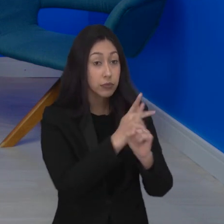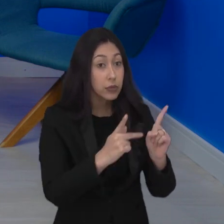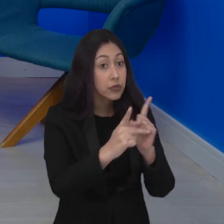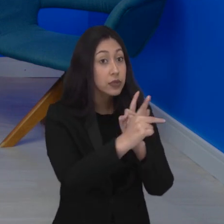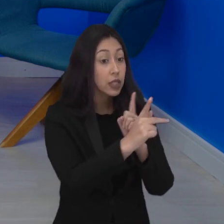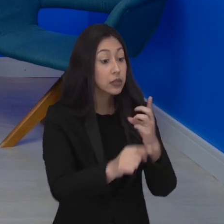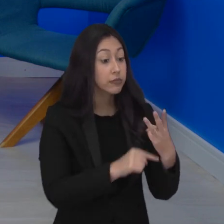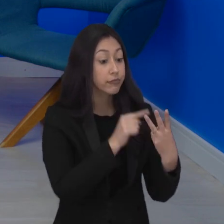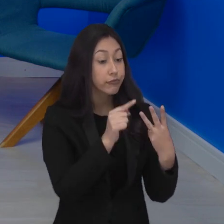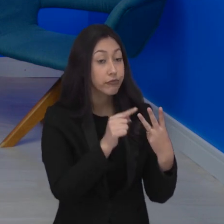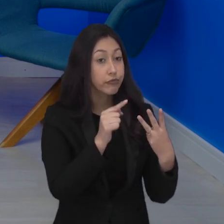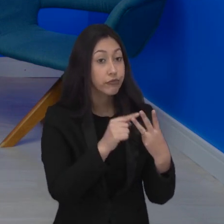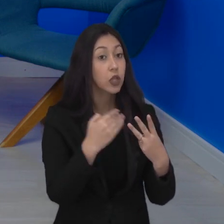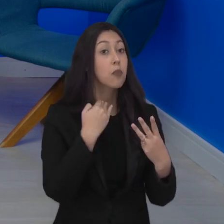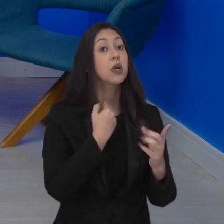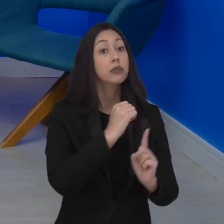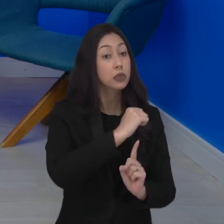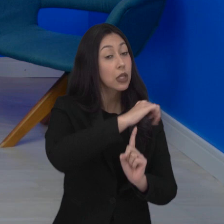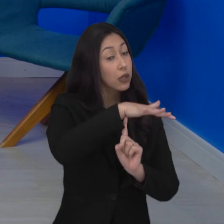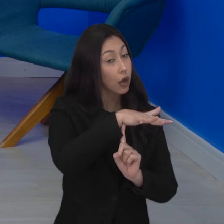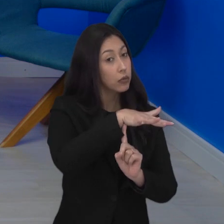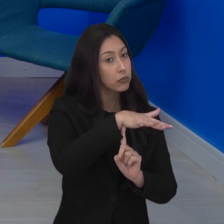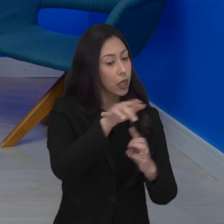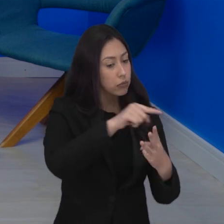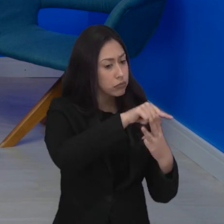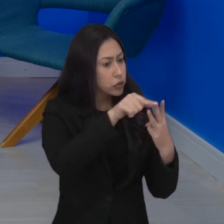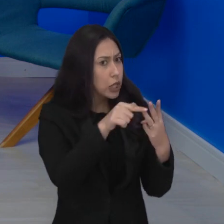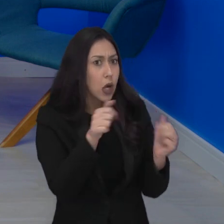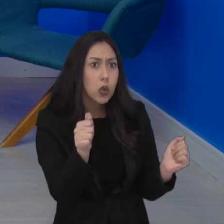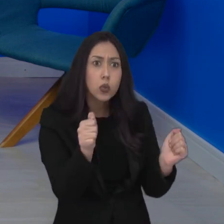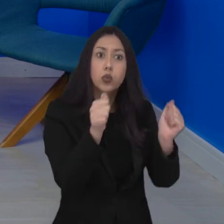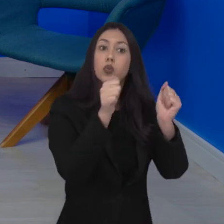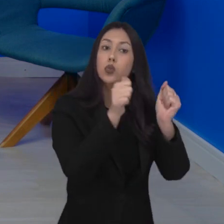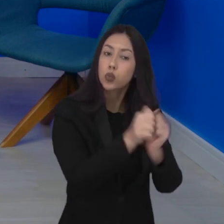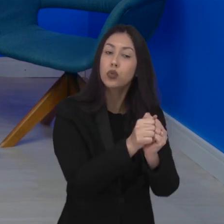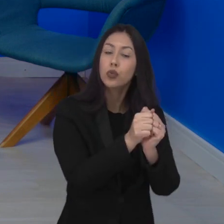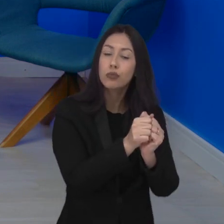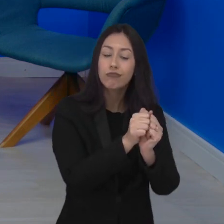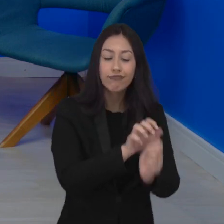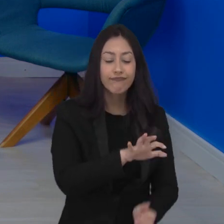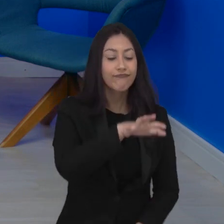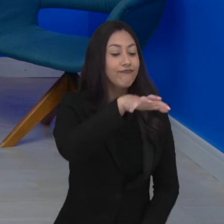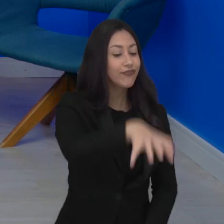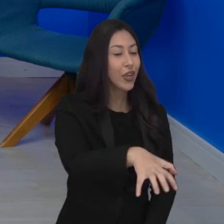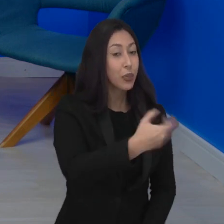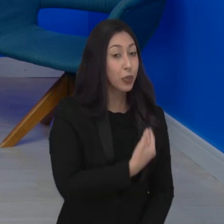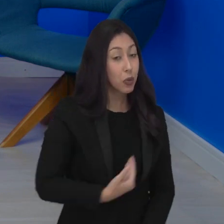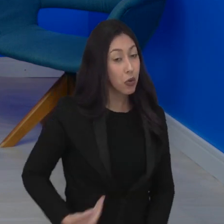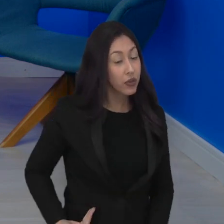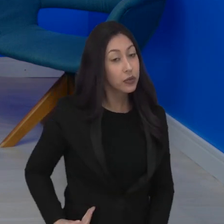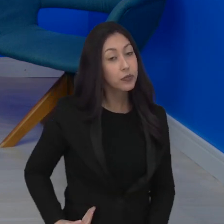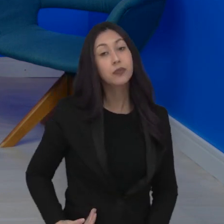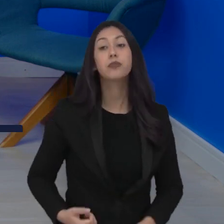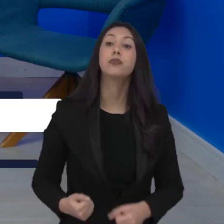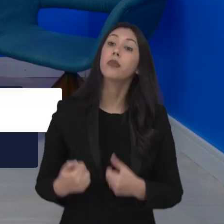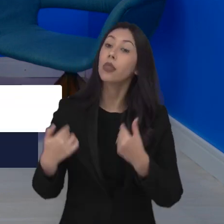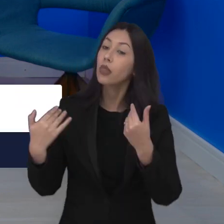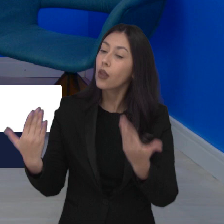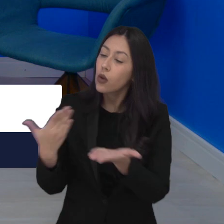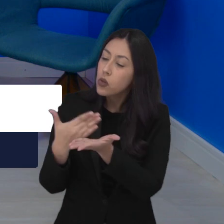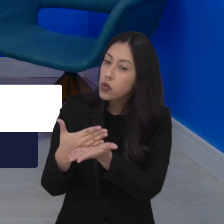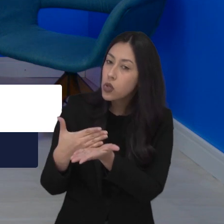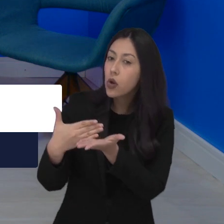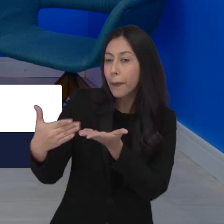Previdência Social e também o Banco Central. Com a união desses três, nós temos o conceito do governo central. E a partir